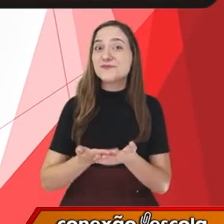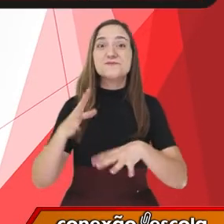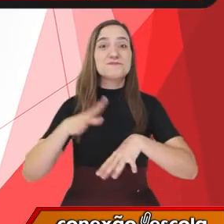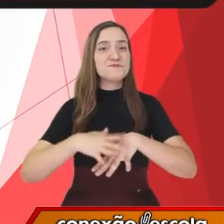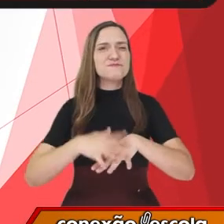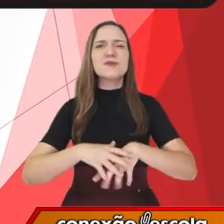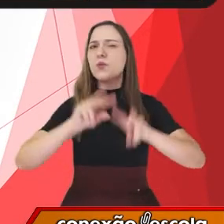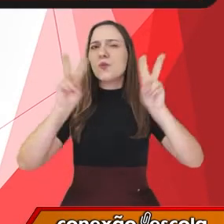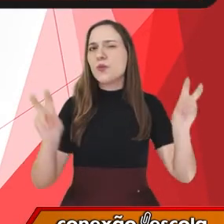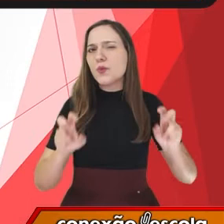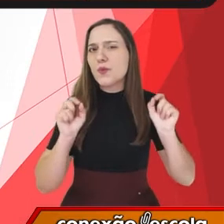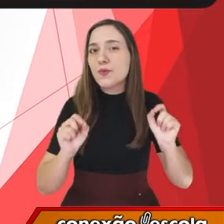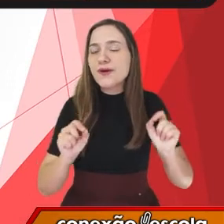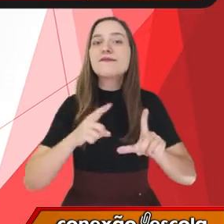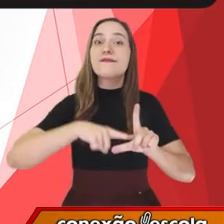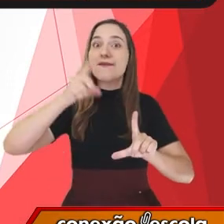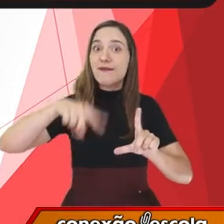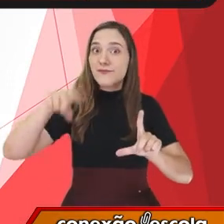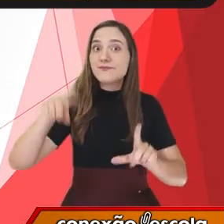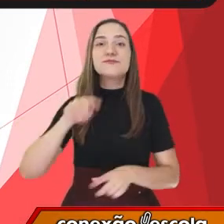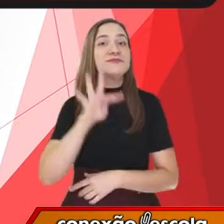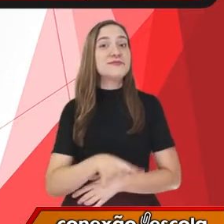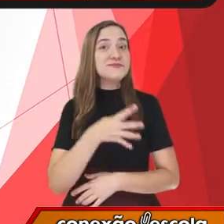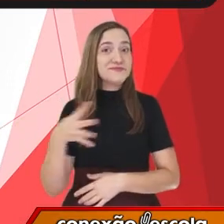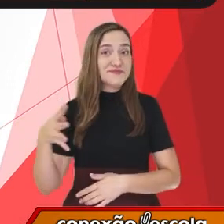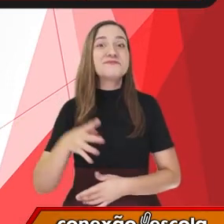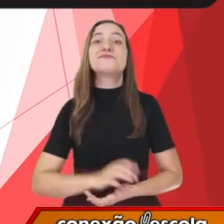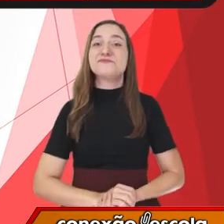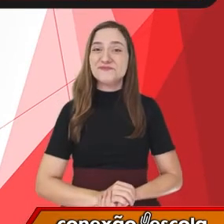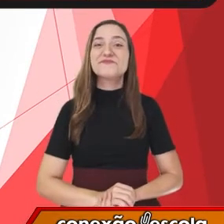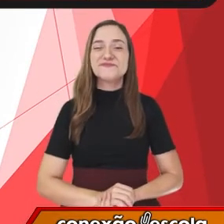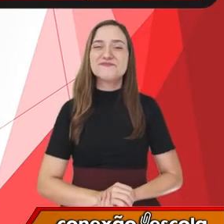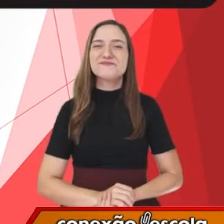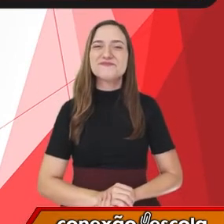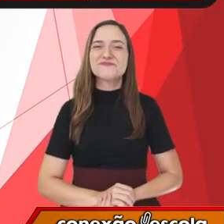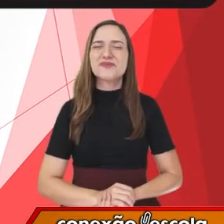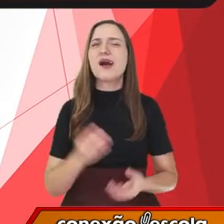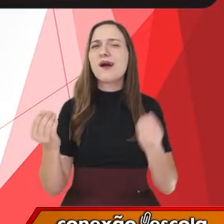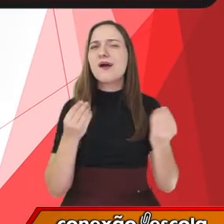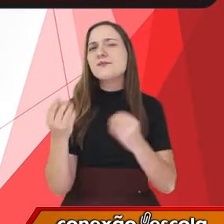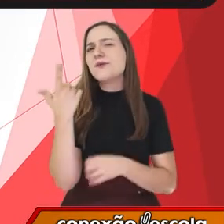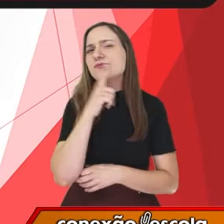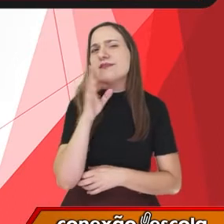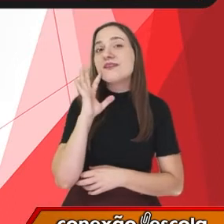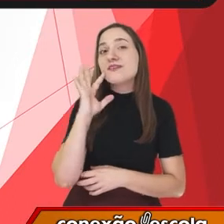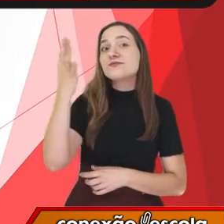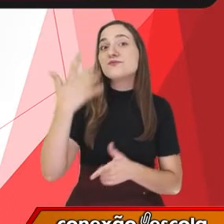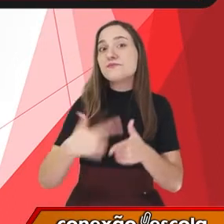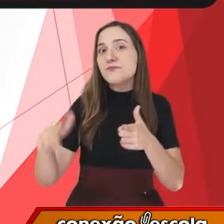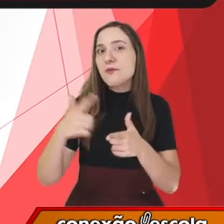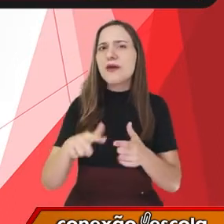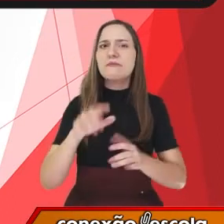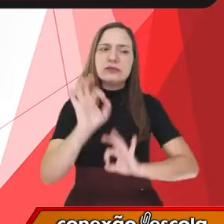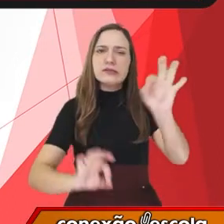matemática estudaremos sobre gráficos e tabelas. Que tal resolvermos um problema